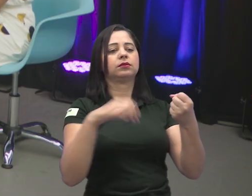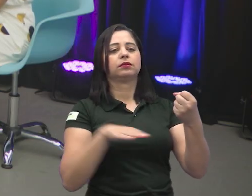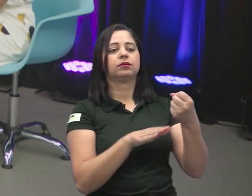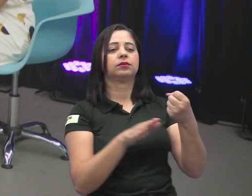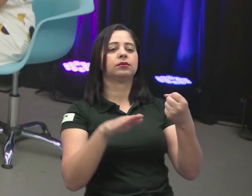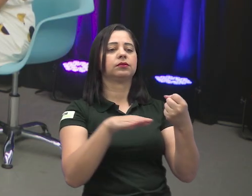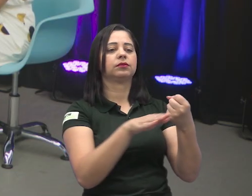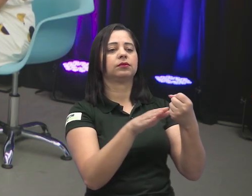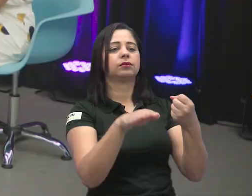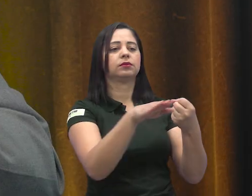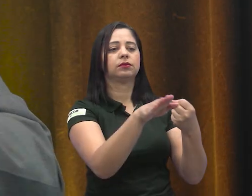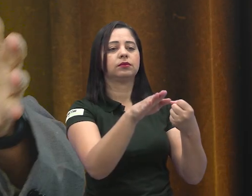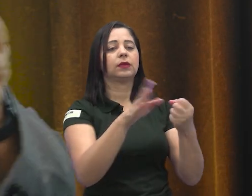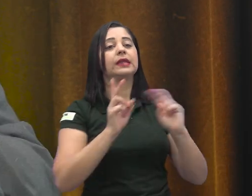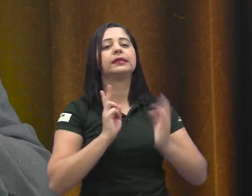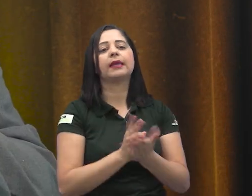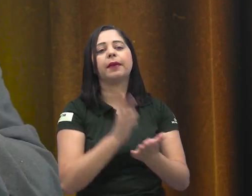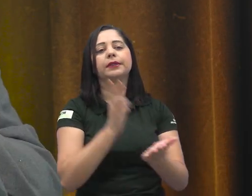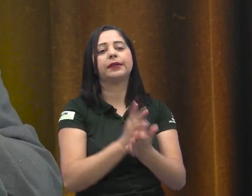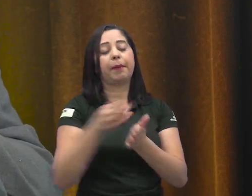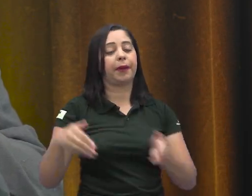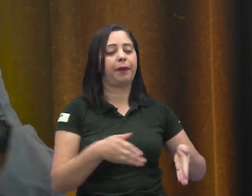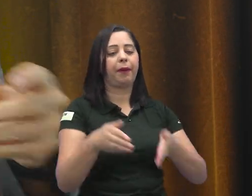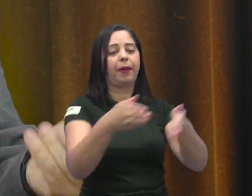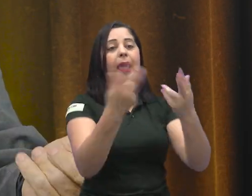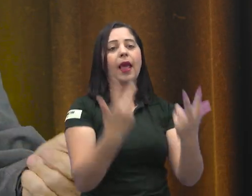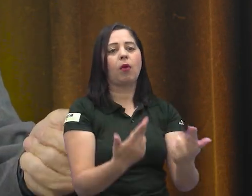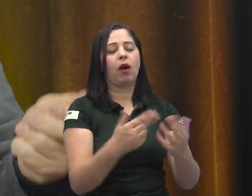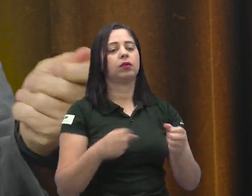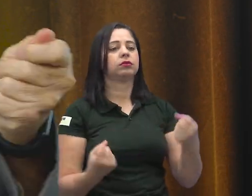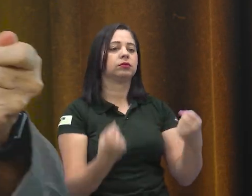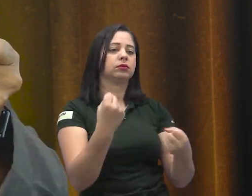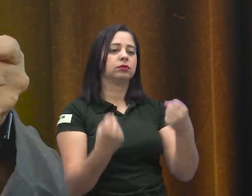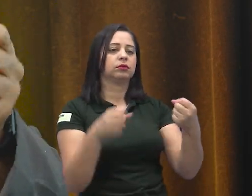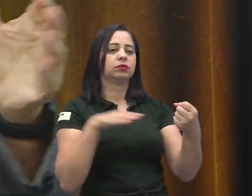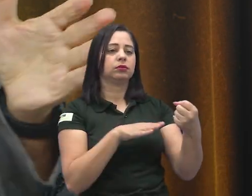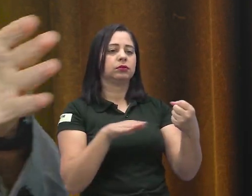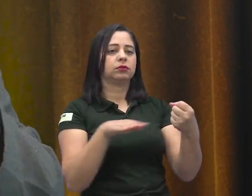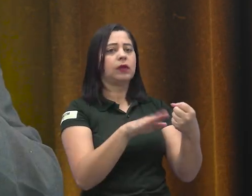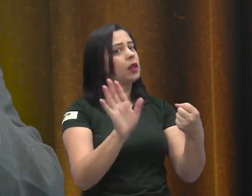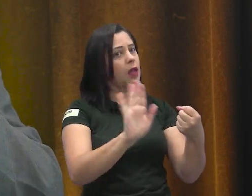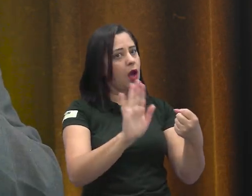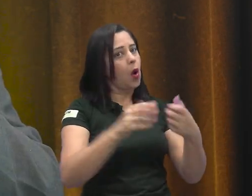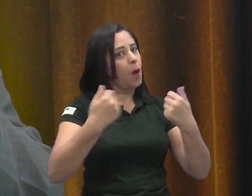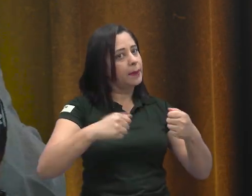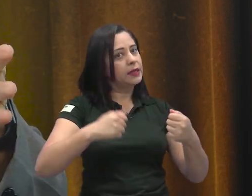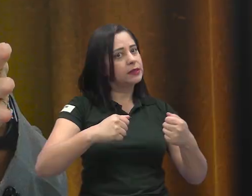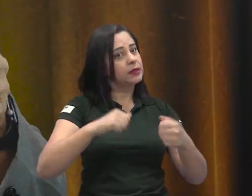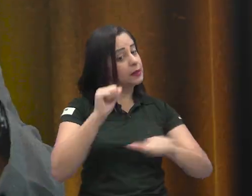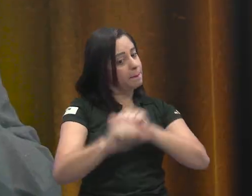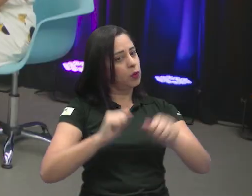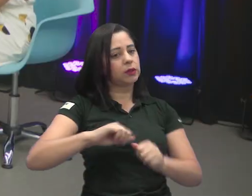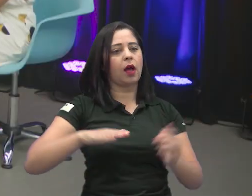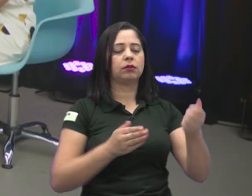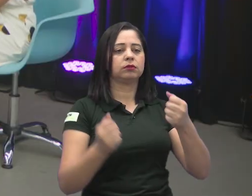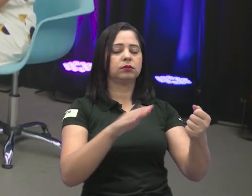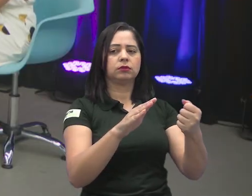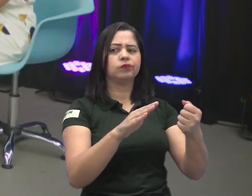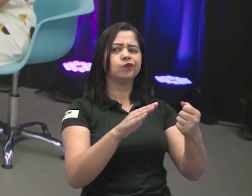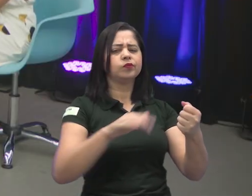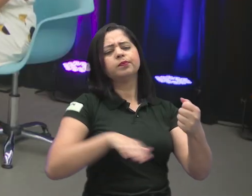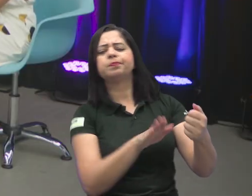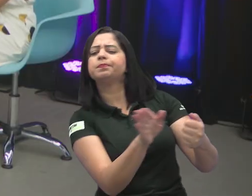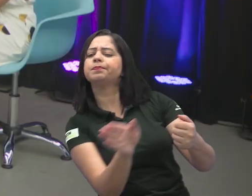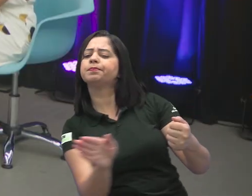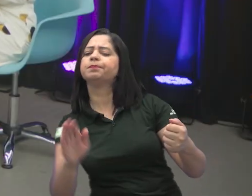vem para cá. Você vem sempre pelo mesmo caminho, não é? Você vem no automático. Tem que mudar a rotina. Exercícios de